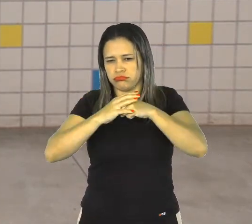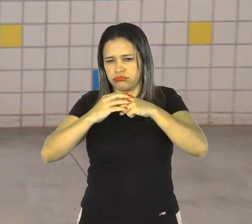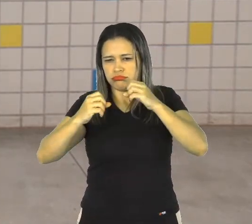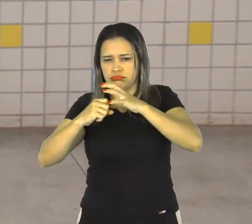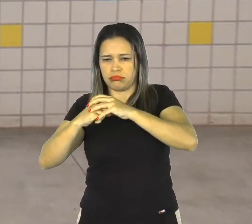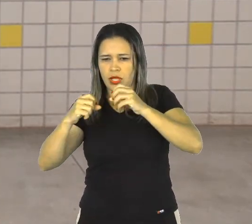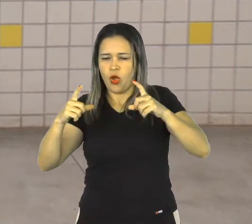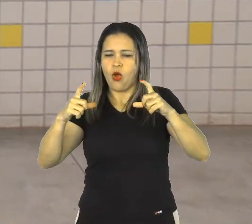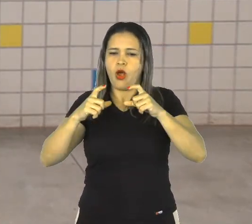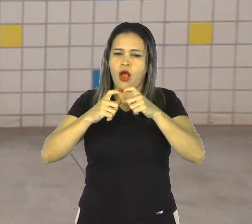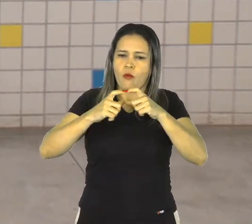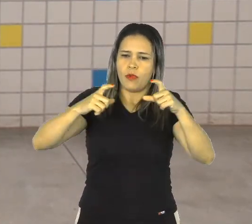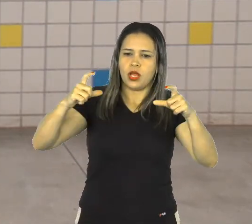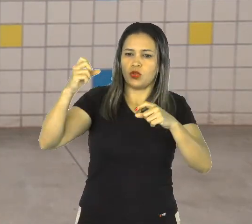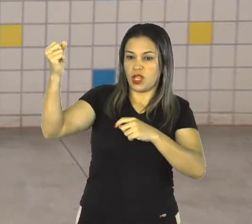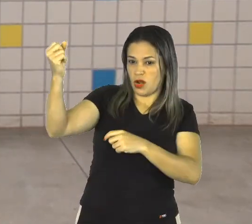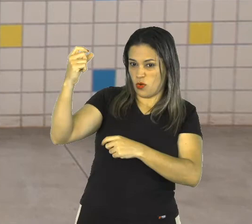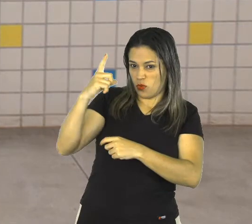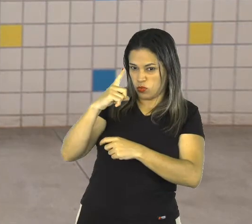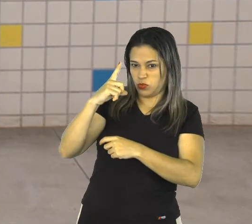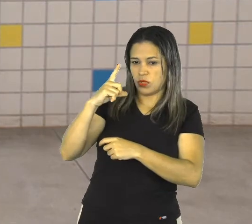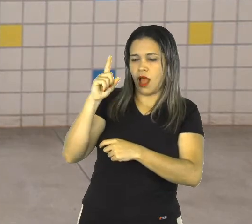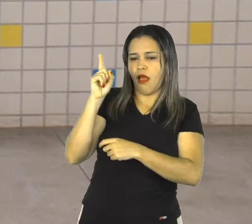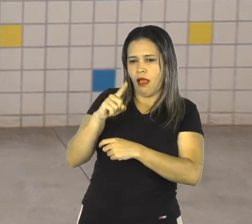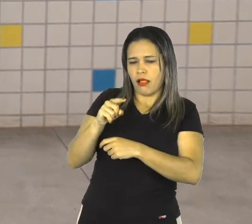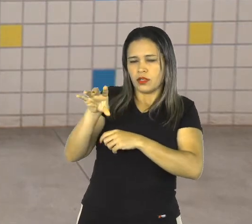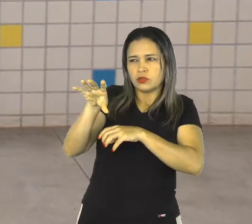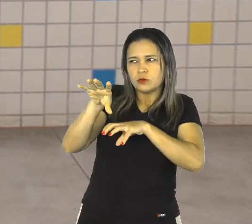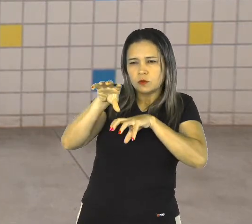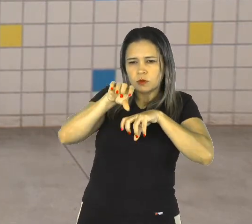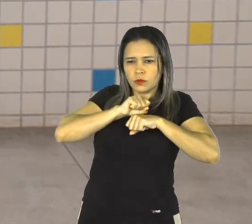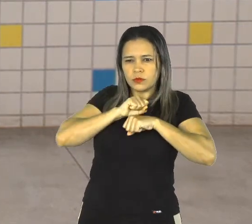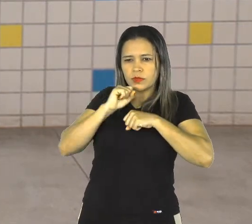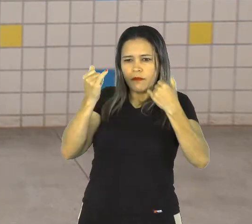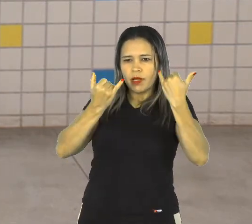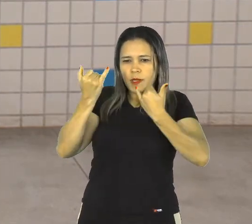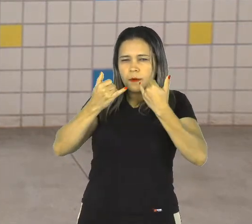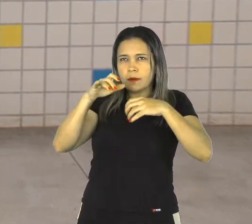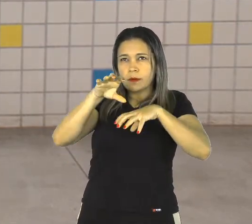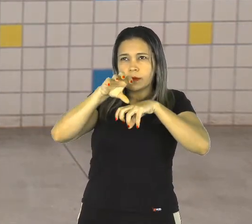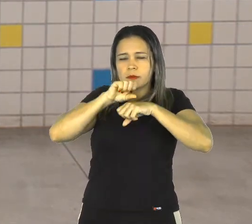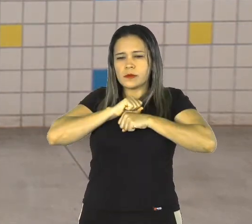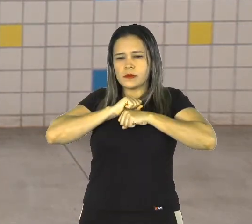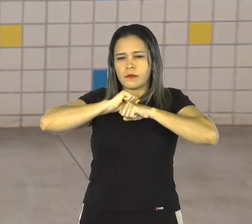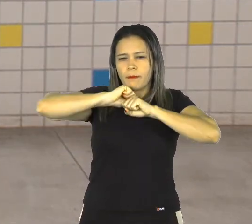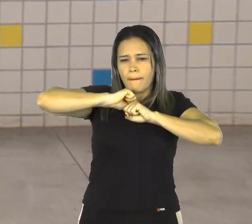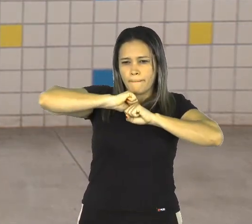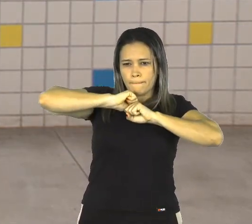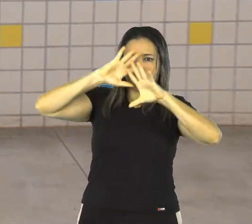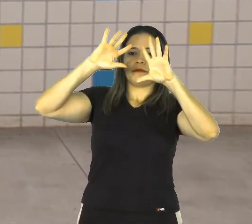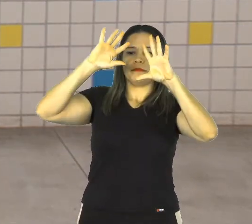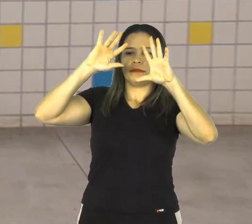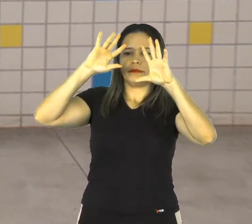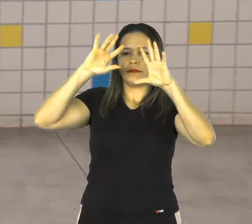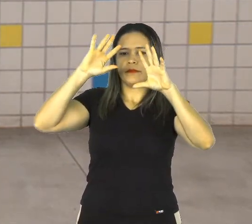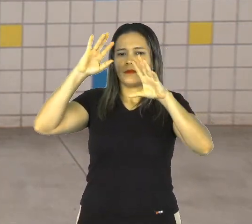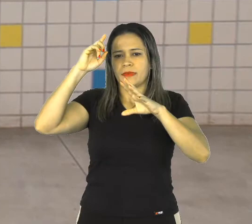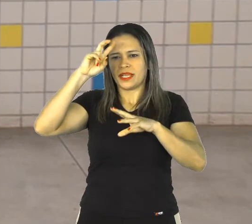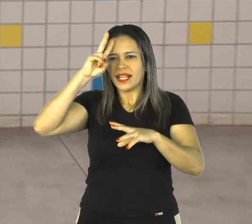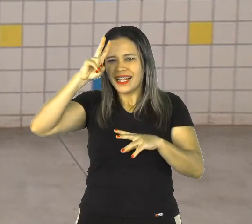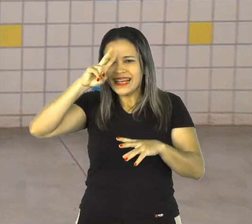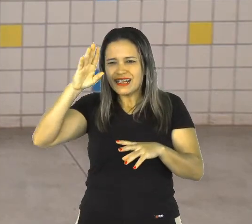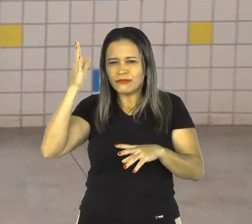da luminosidade, é elas que vão captar essa informação e vão mandar, lembra lá dos